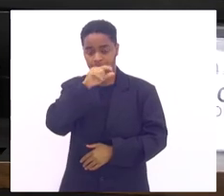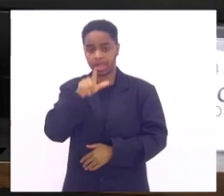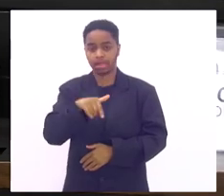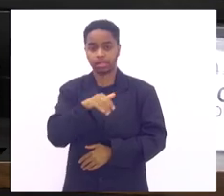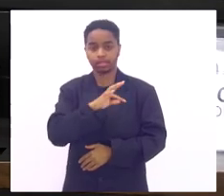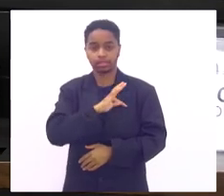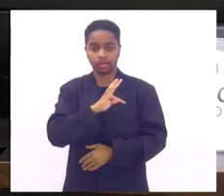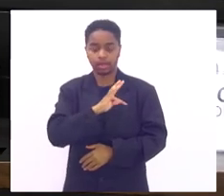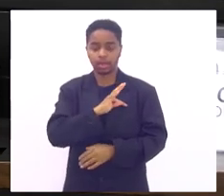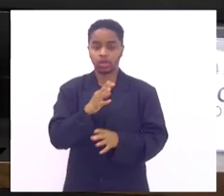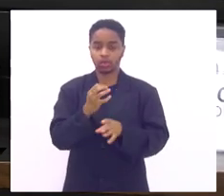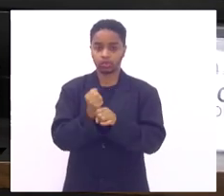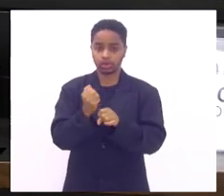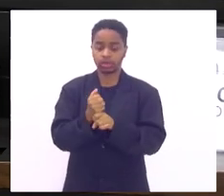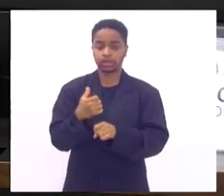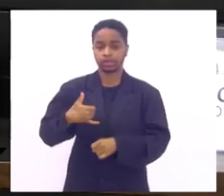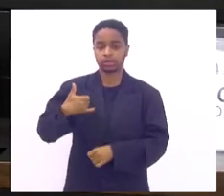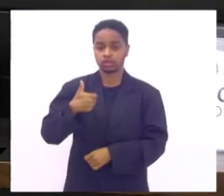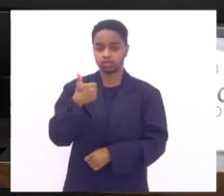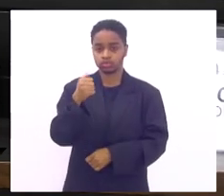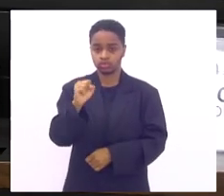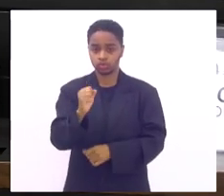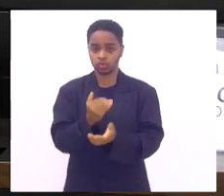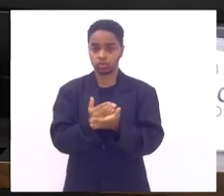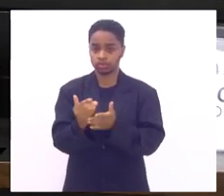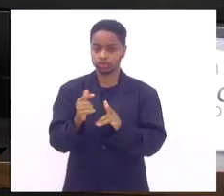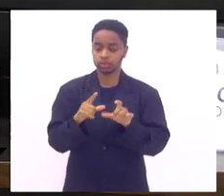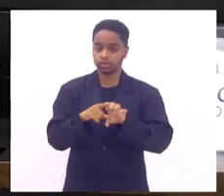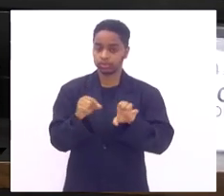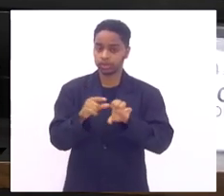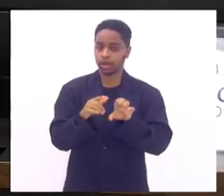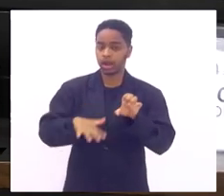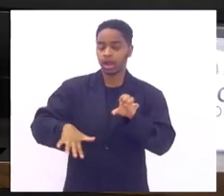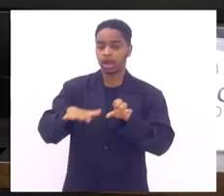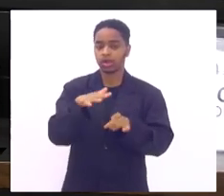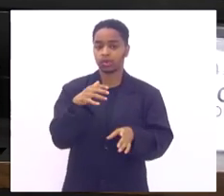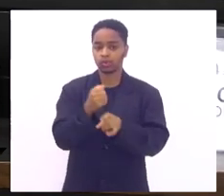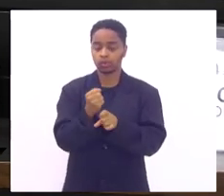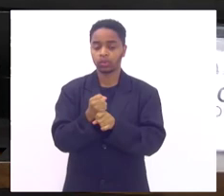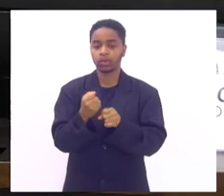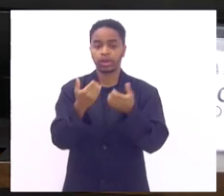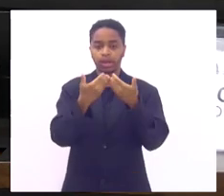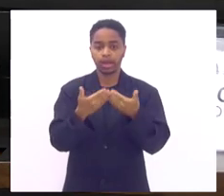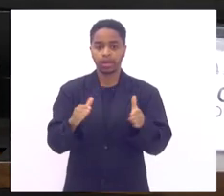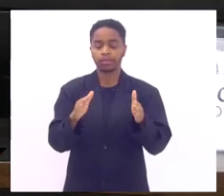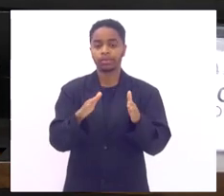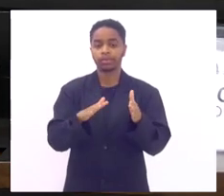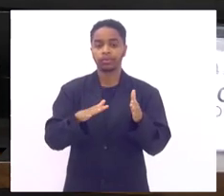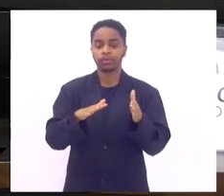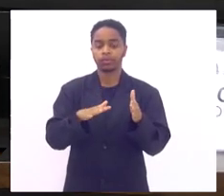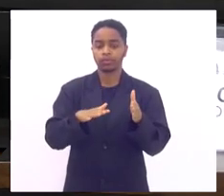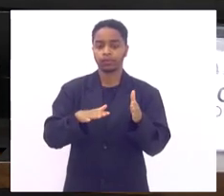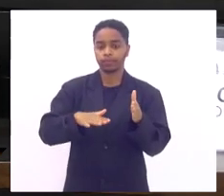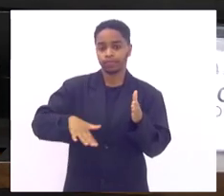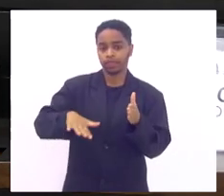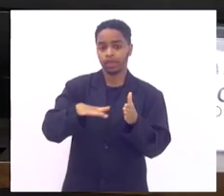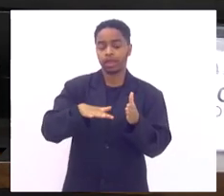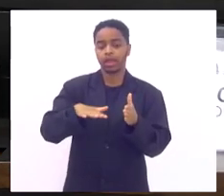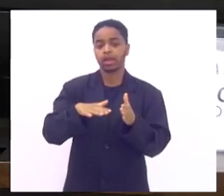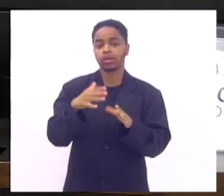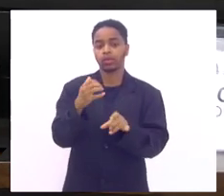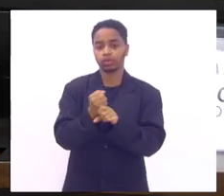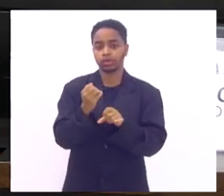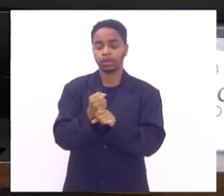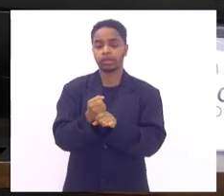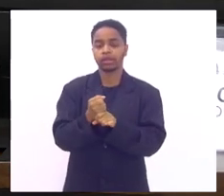aos 18 anos resolveu empreender no segmento contábil, abrindo um escritório de contabilidade na garagem da casa dos